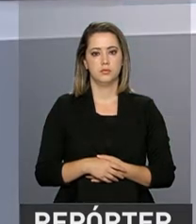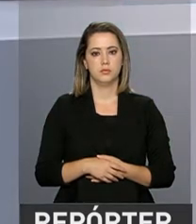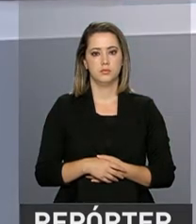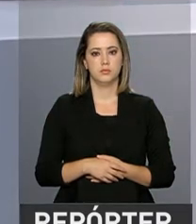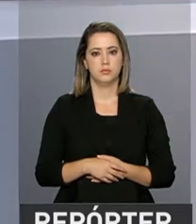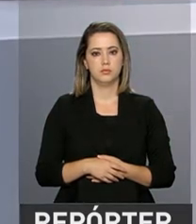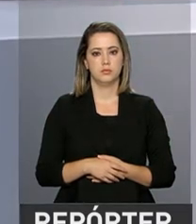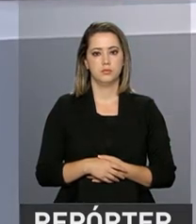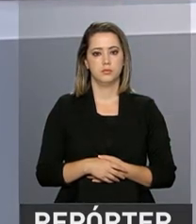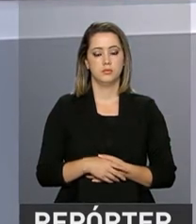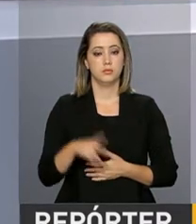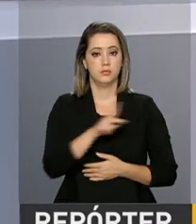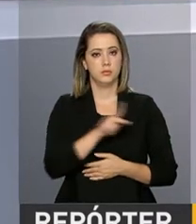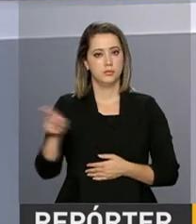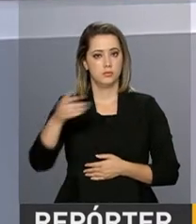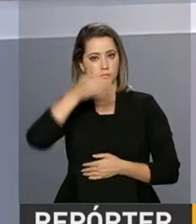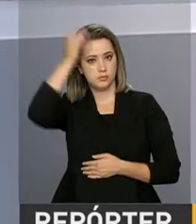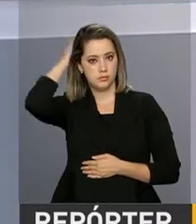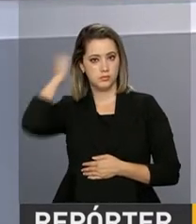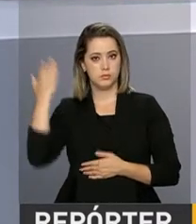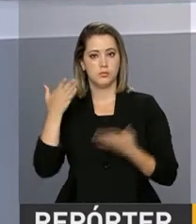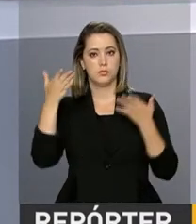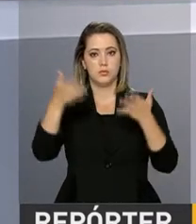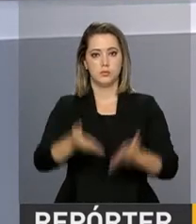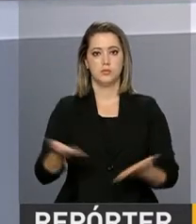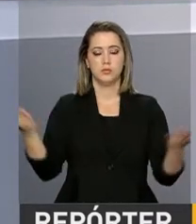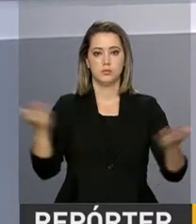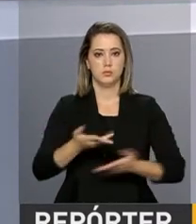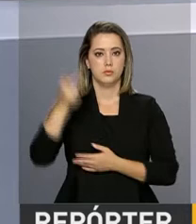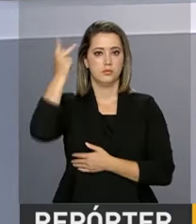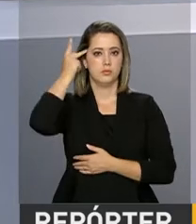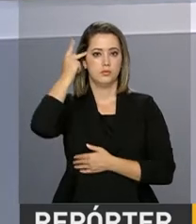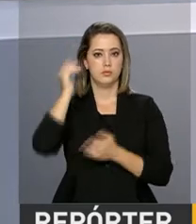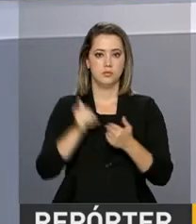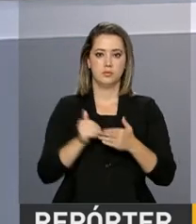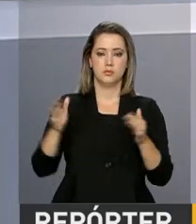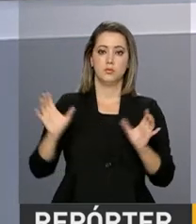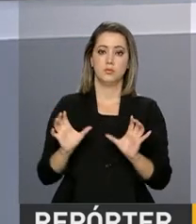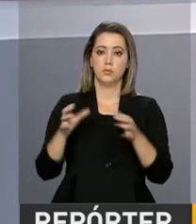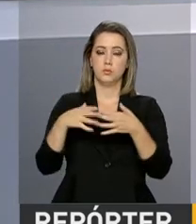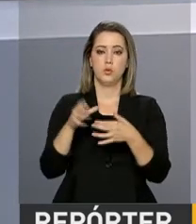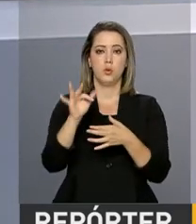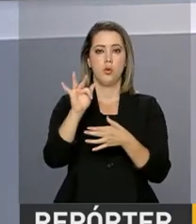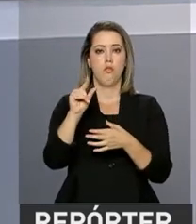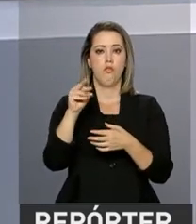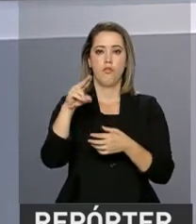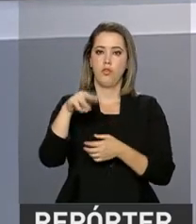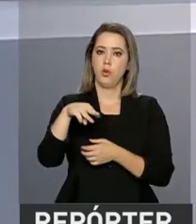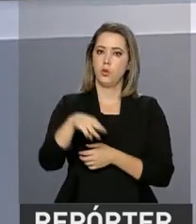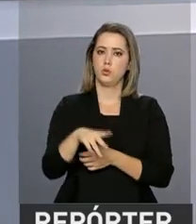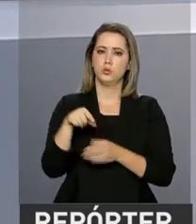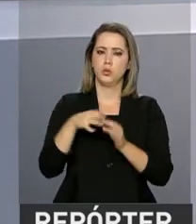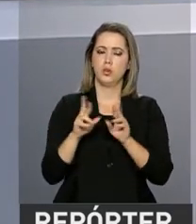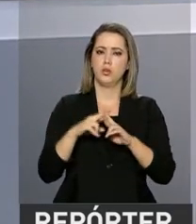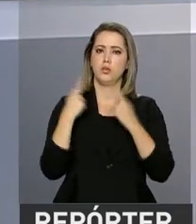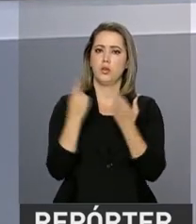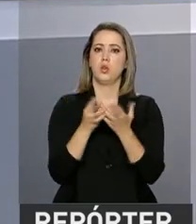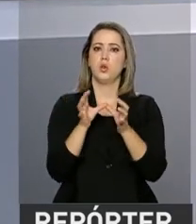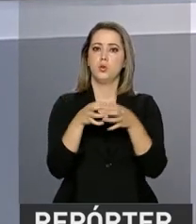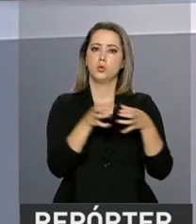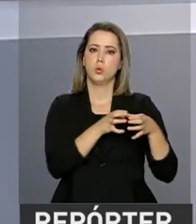o presidente michel temer participou hoje em são paulo da abertura de um fórum que reúne investidores de diversos